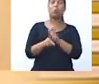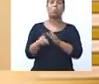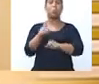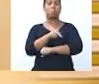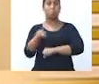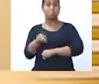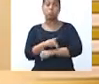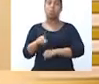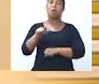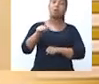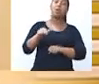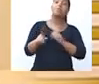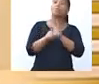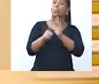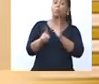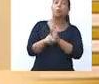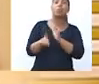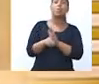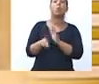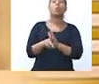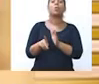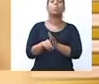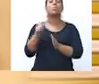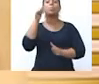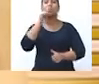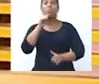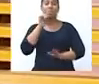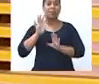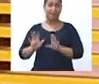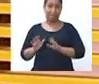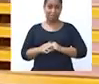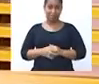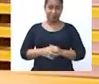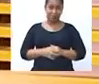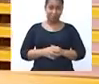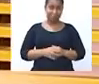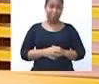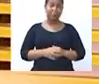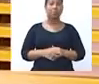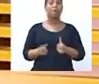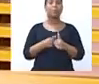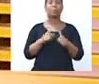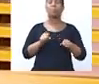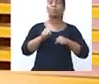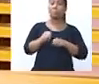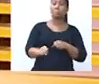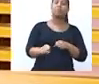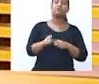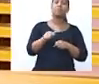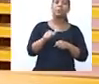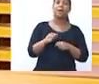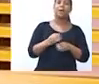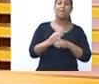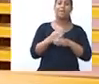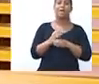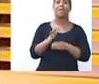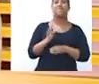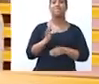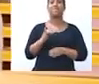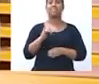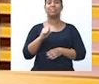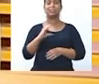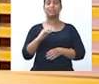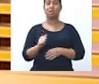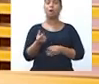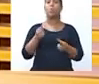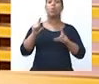você vai tendo uma questão da entrada maior das mulheres. Professora, sua primeira formação é em física. Como é que foi essa escolha? Como é